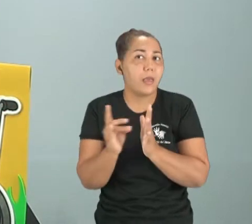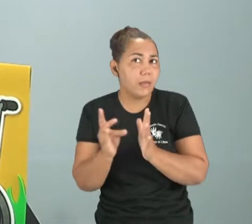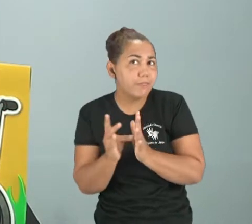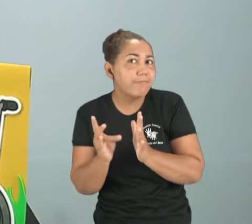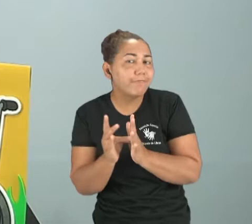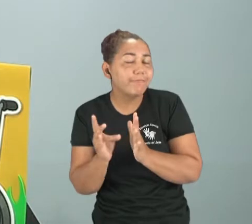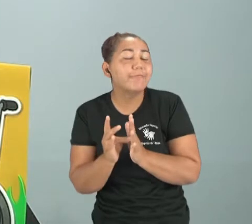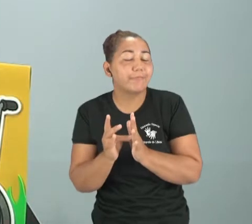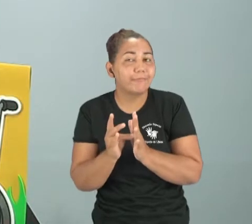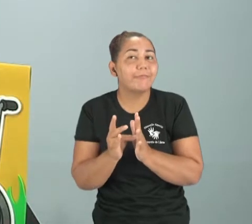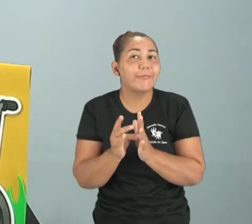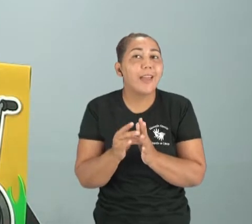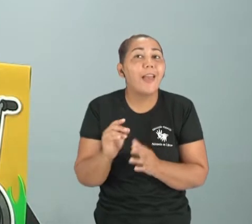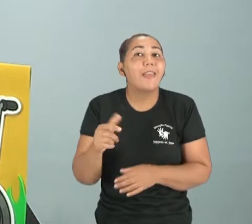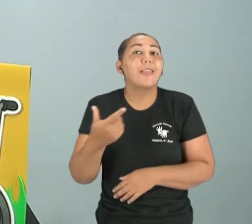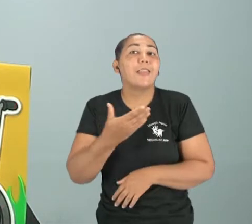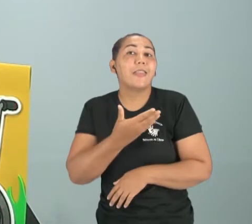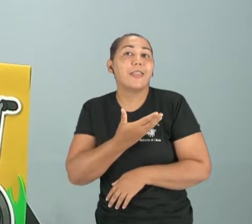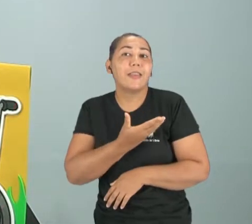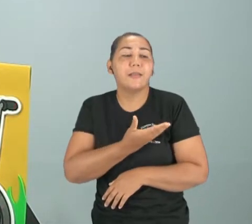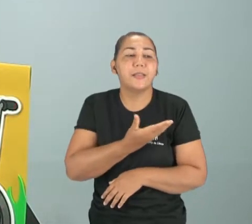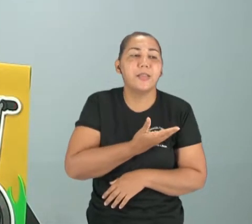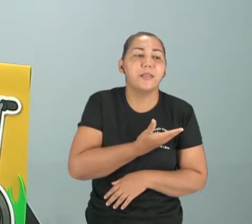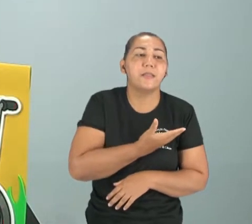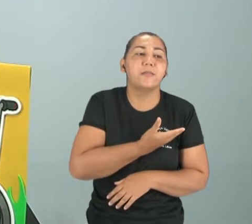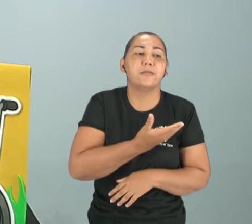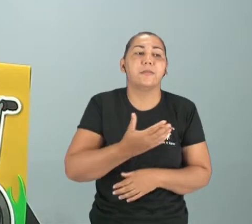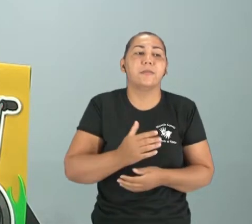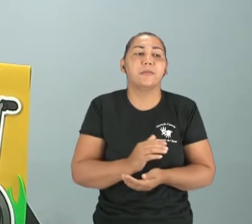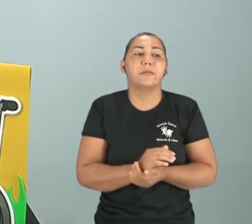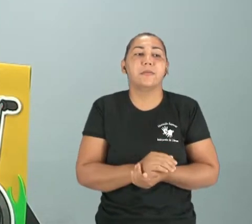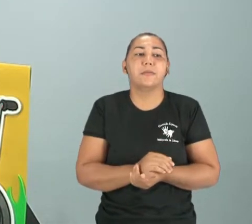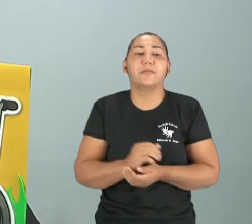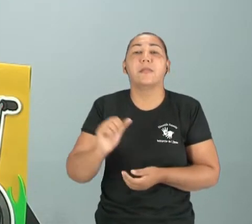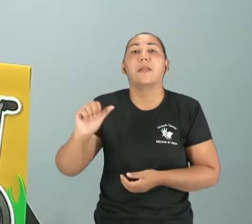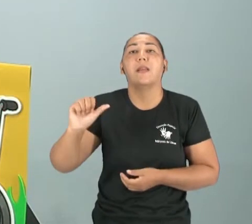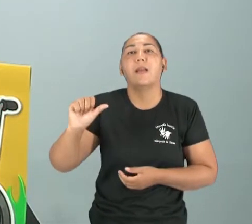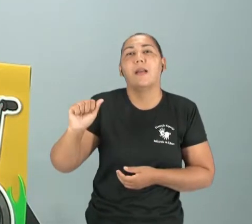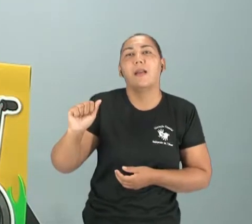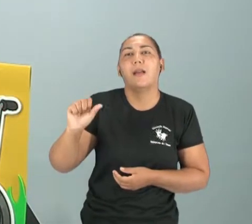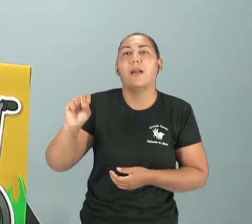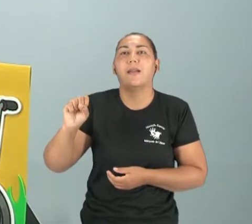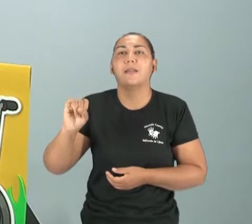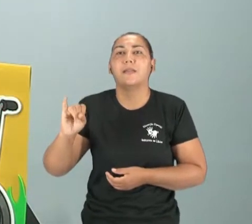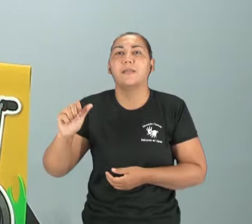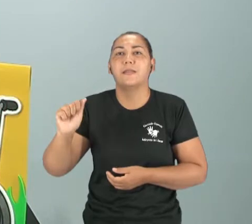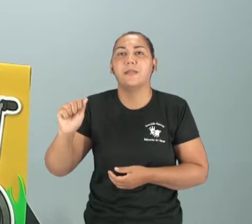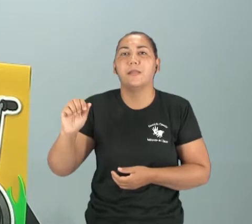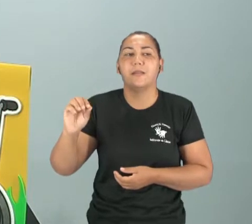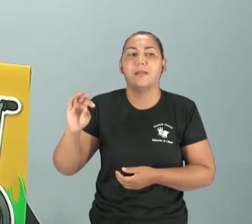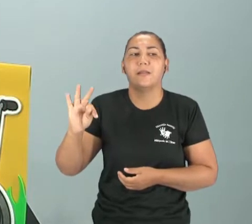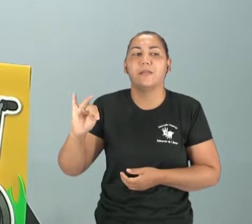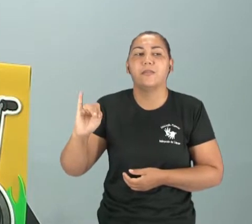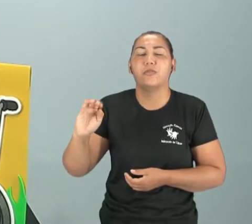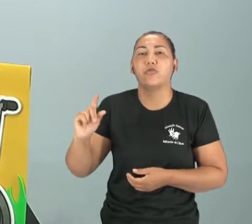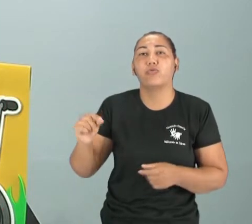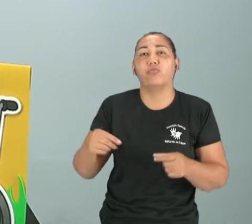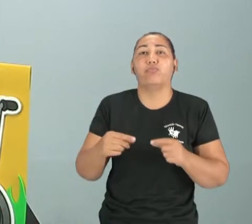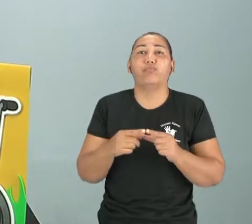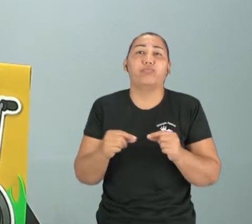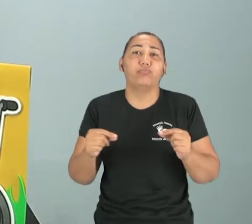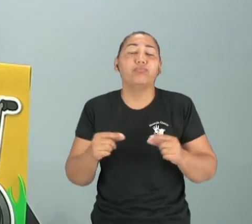coleguinha dele que representa, né, os asiáticos, é japonesa, tem a coleguinha dele que é